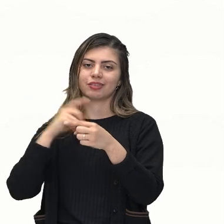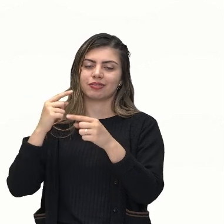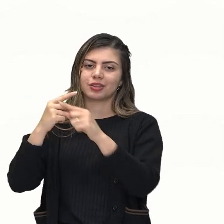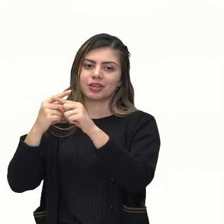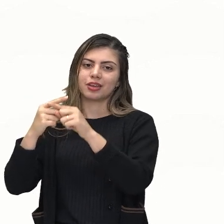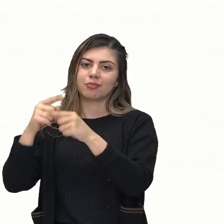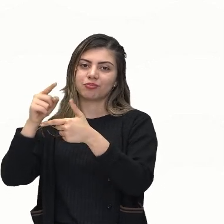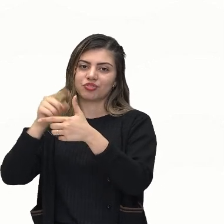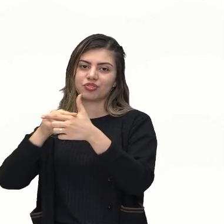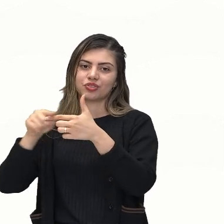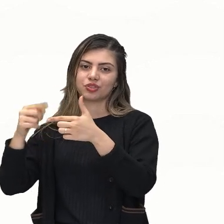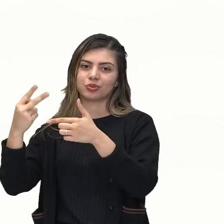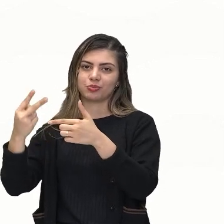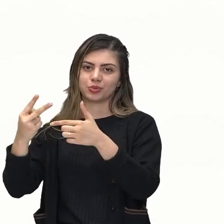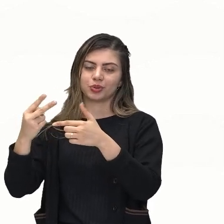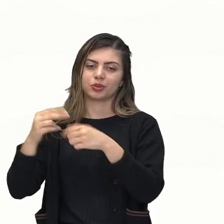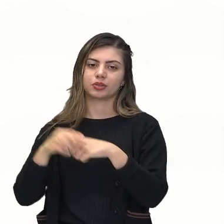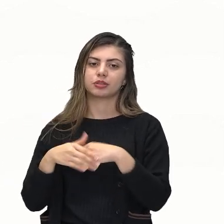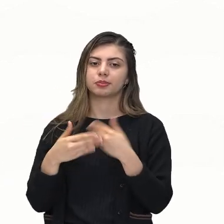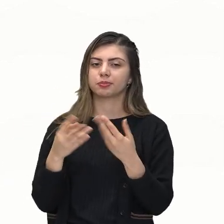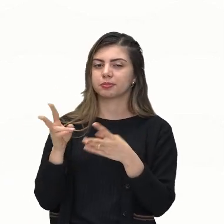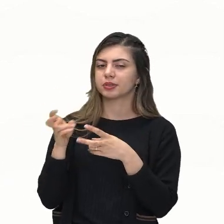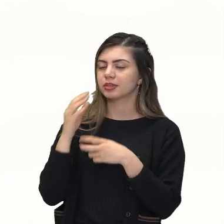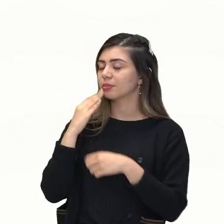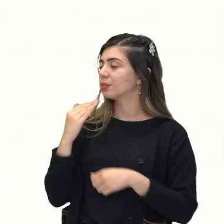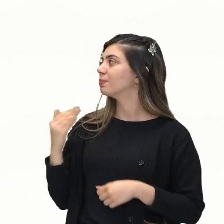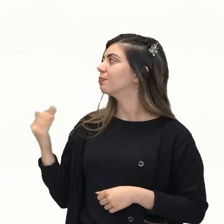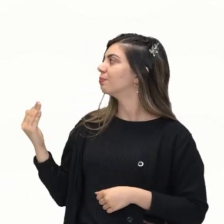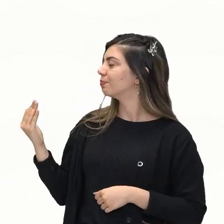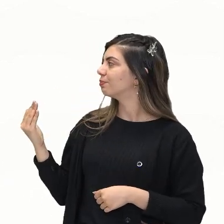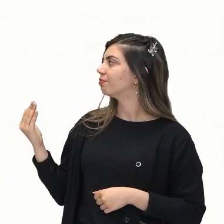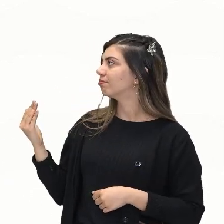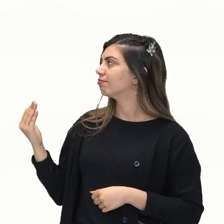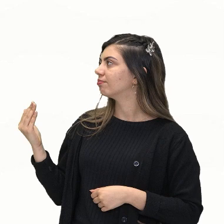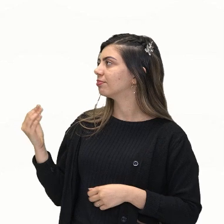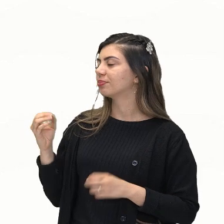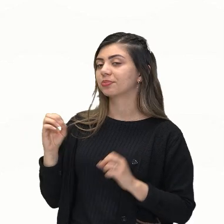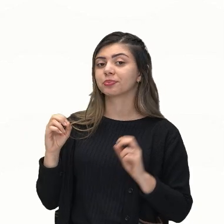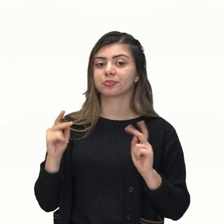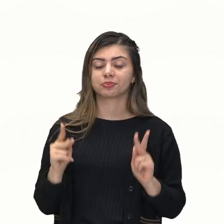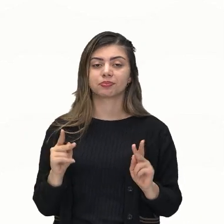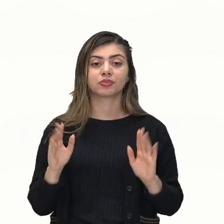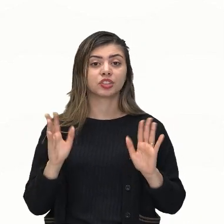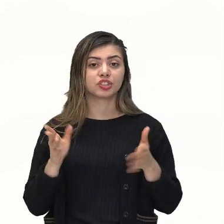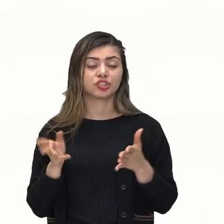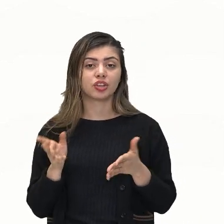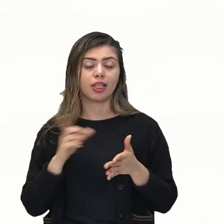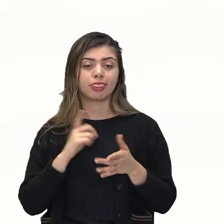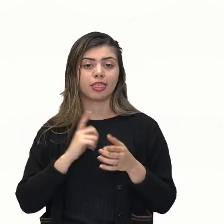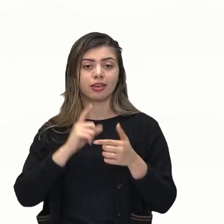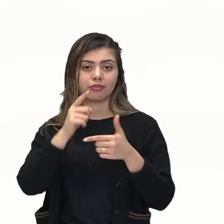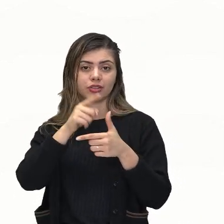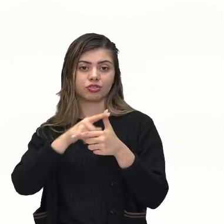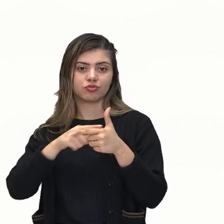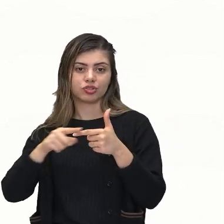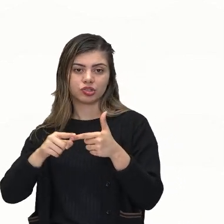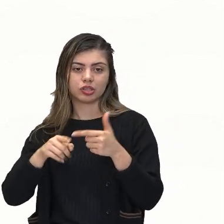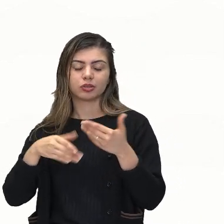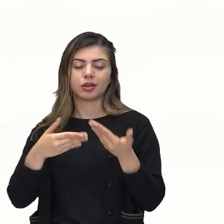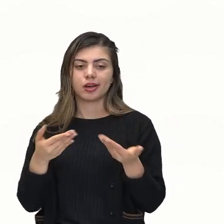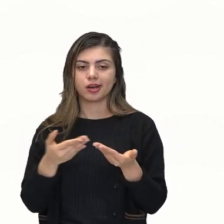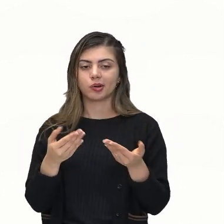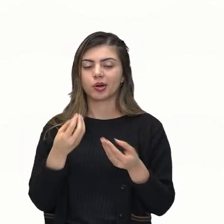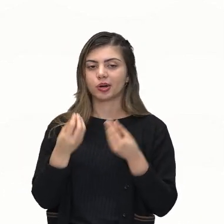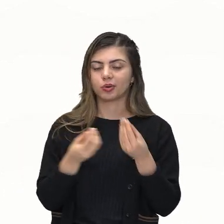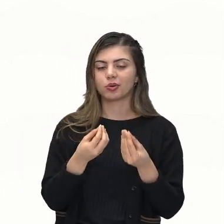aqui, ó, eu estou dividindo a fração por 2, beleza? Depois de simplificada, vamos multiplicar